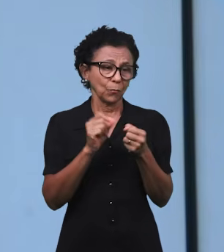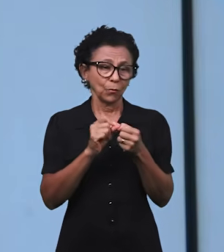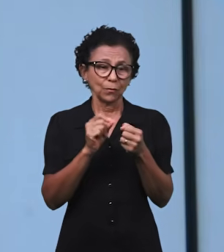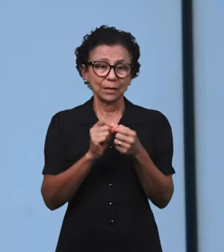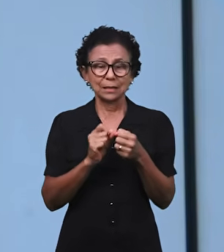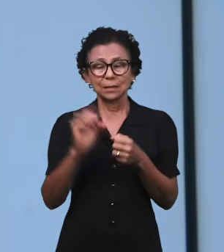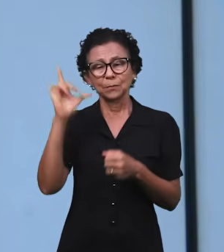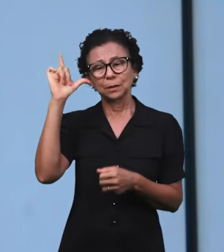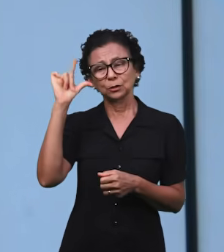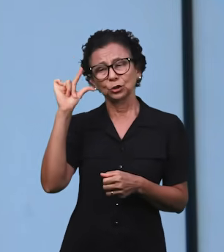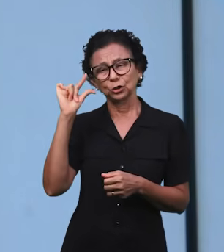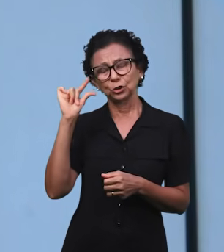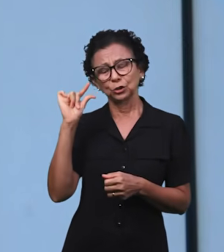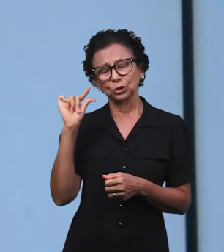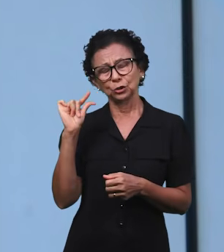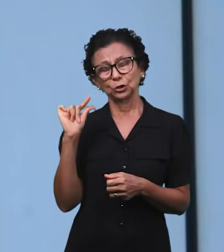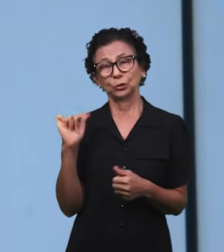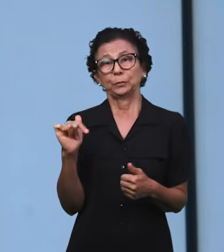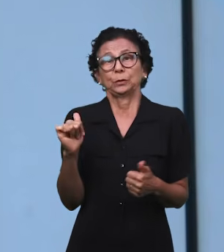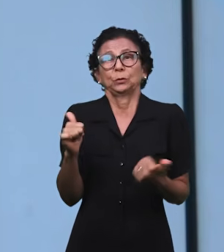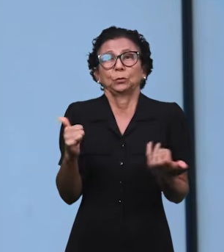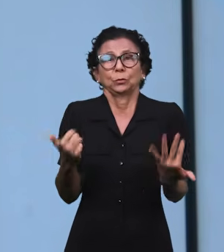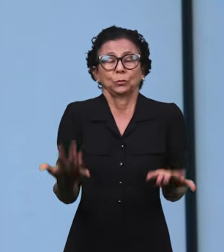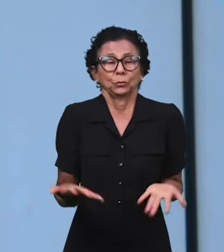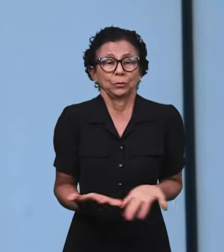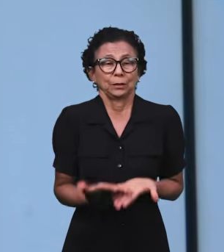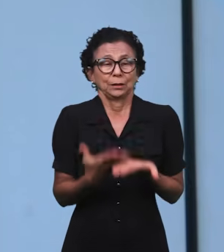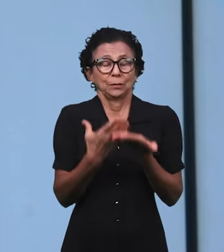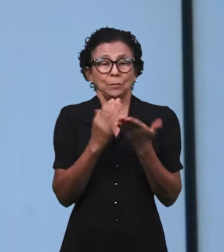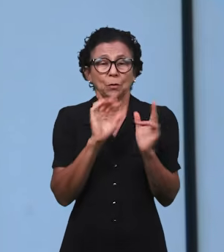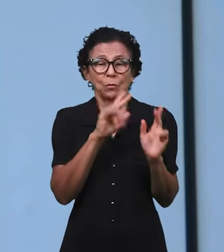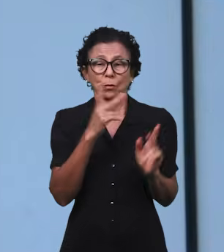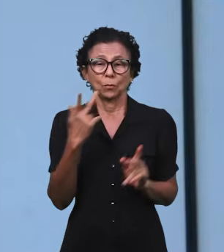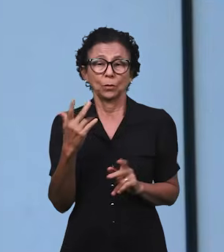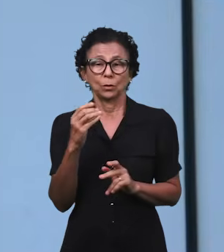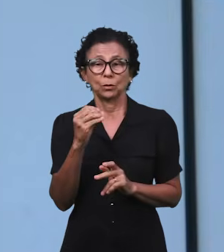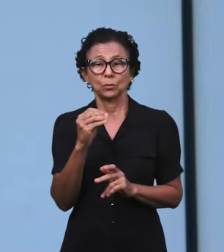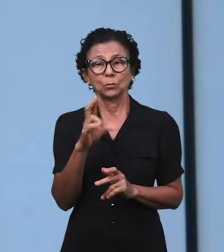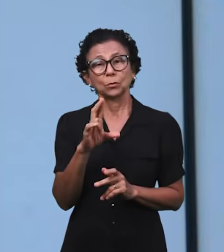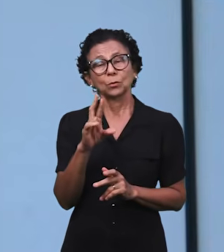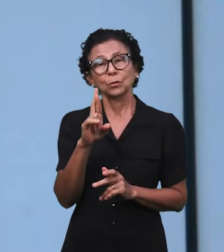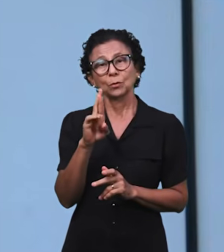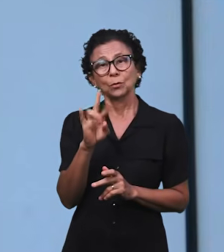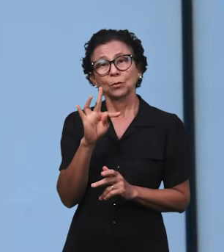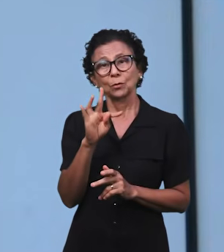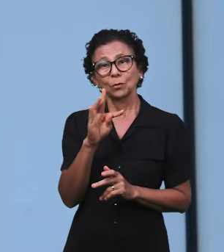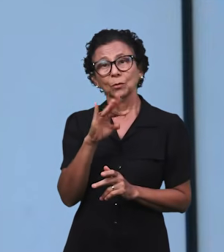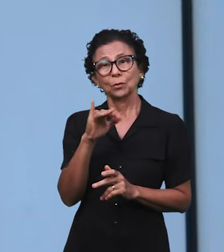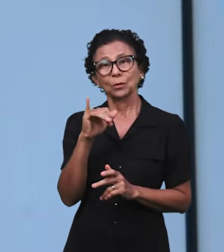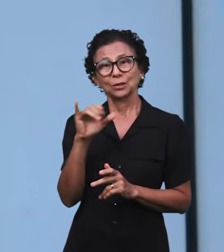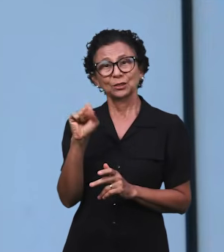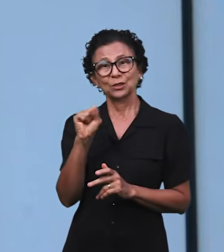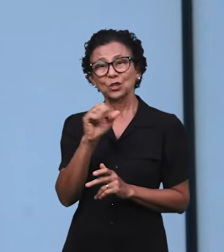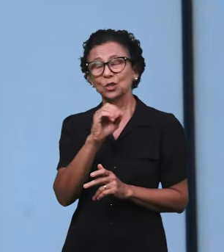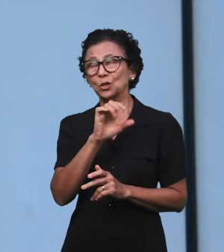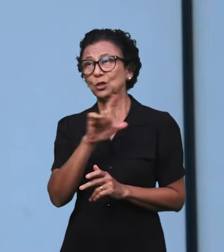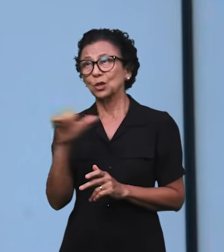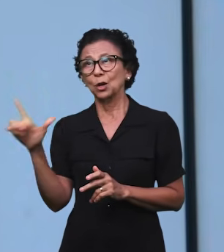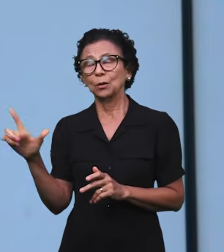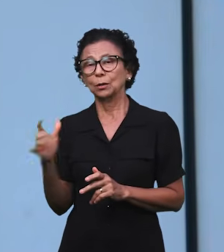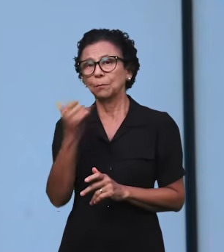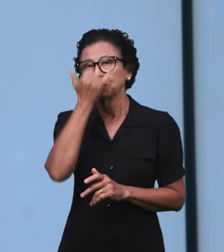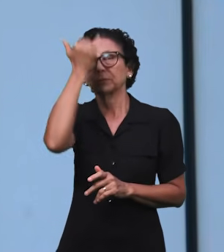baixar meu nível de cortisol quando alguma coisa fora do previsto